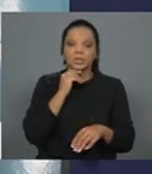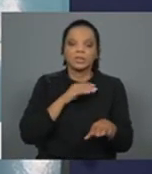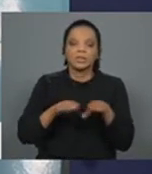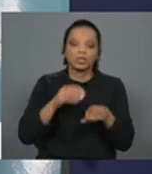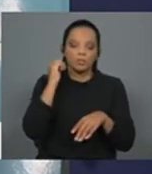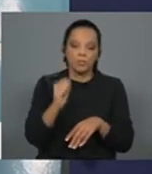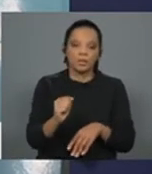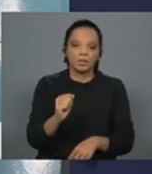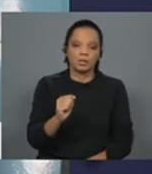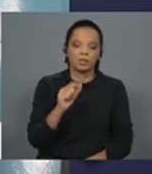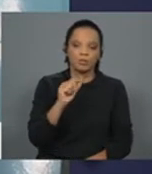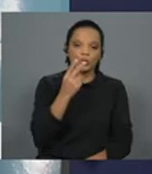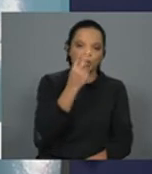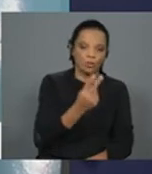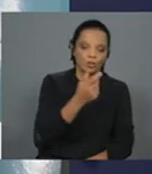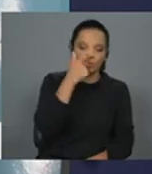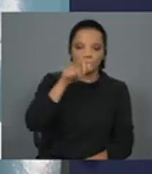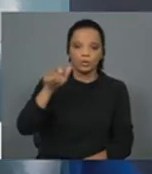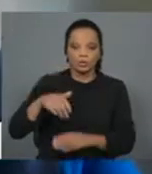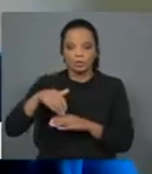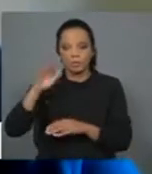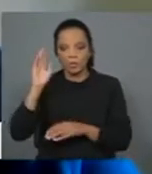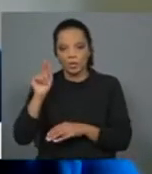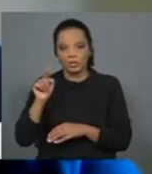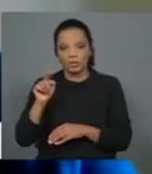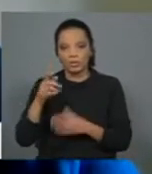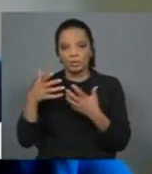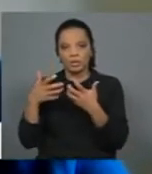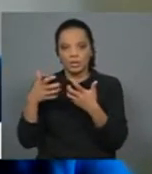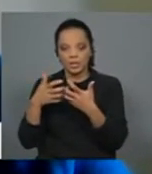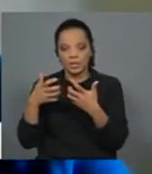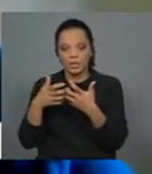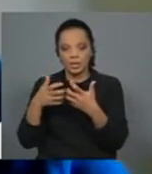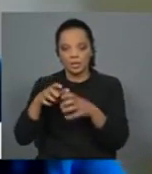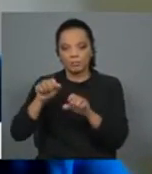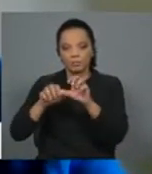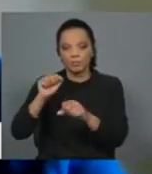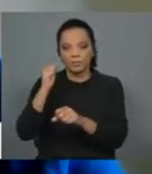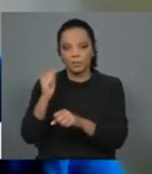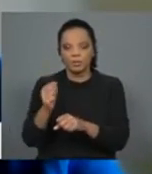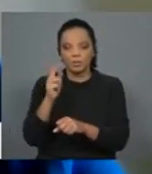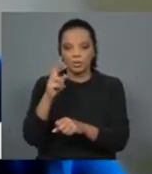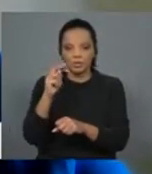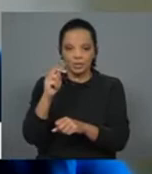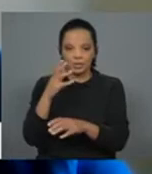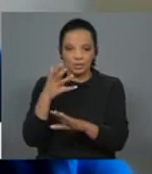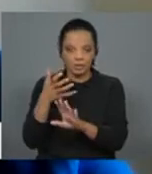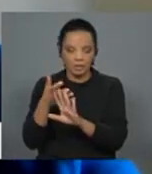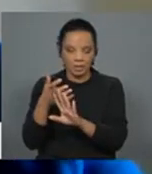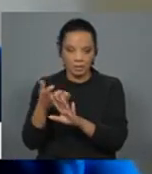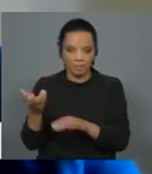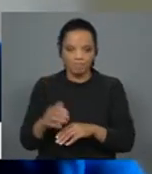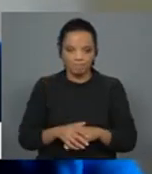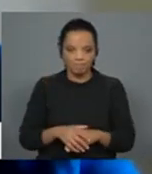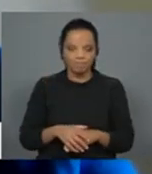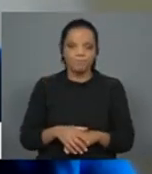mata em 2 minutos mais pessoas do que a guerra colonial matou nas nossas forças armadas em 13 anos de guerra, só para ter uma noção.